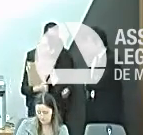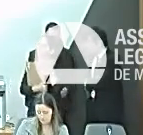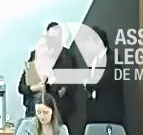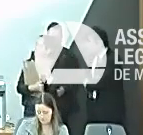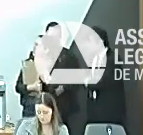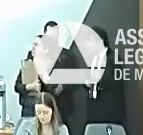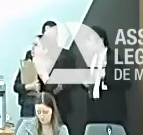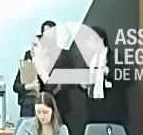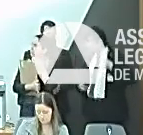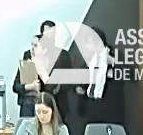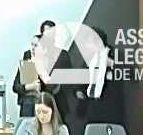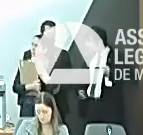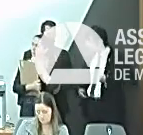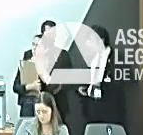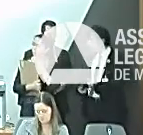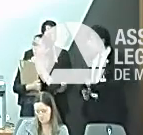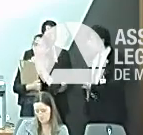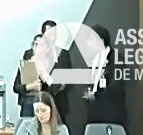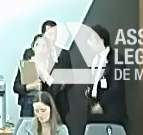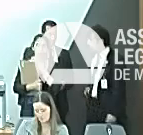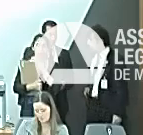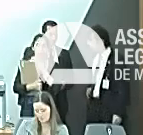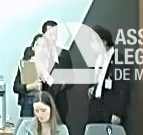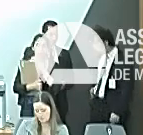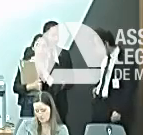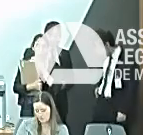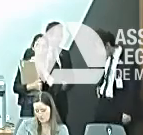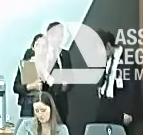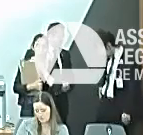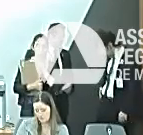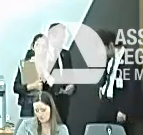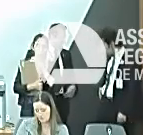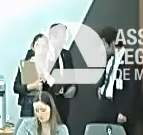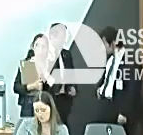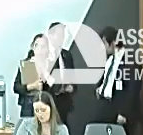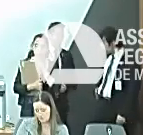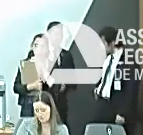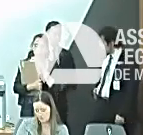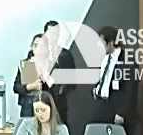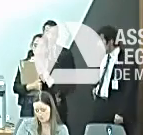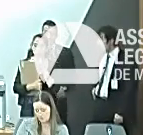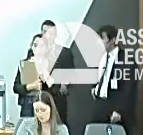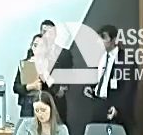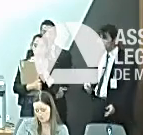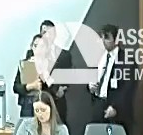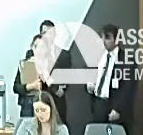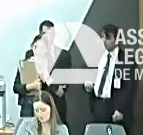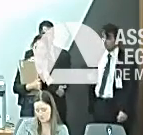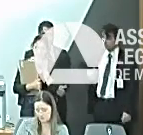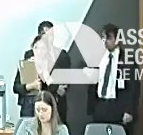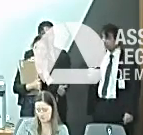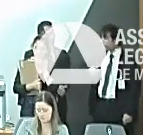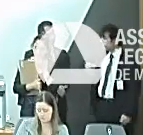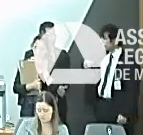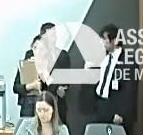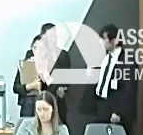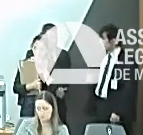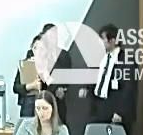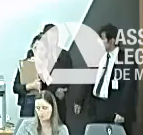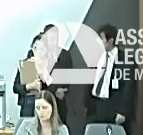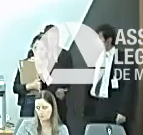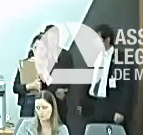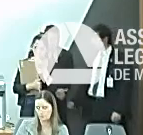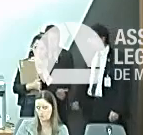passa a ser a primeira fase da terceira para a região que compreende a audiência pública presencia registra e